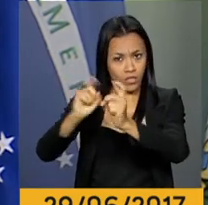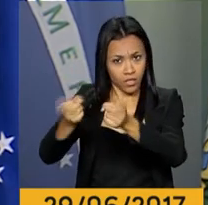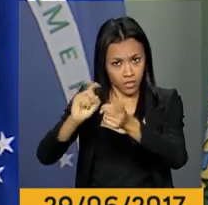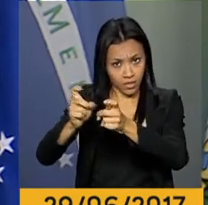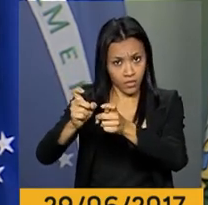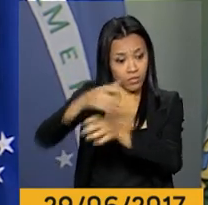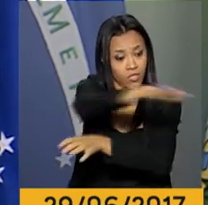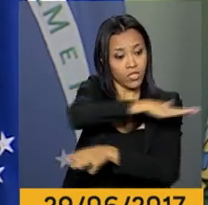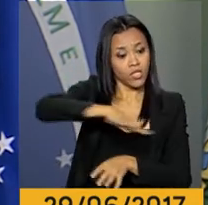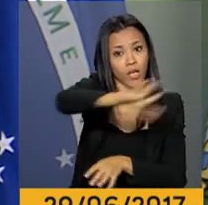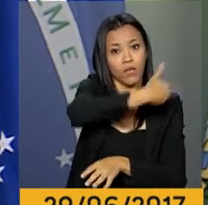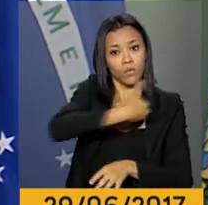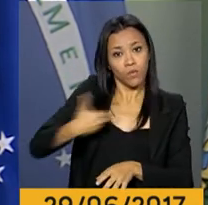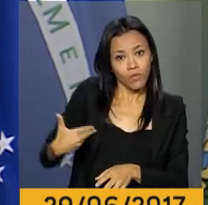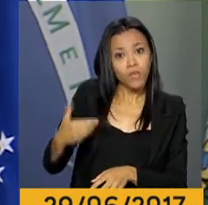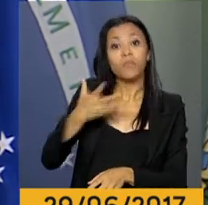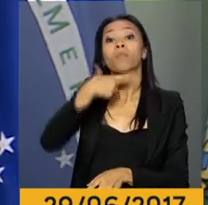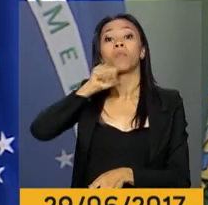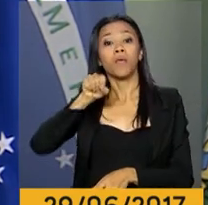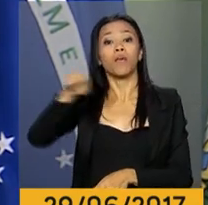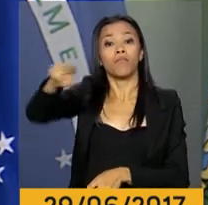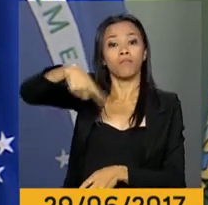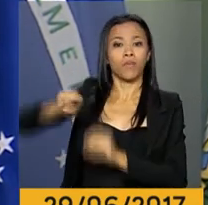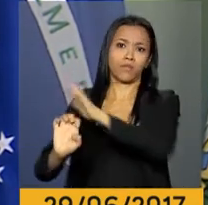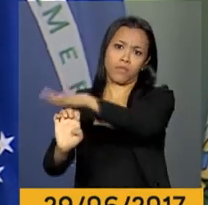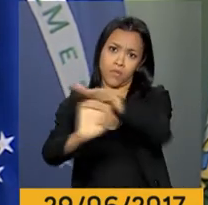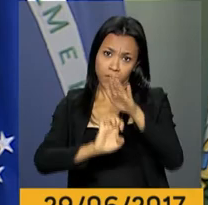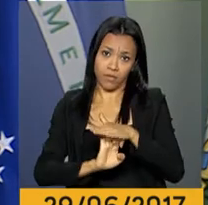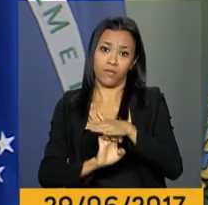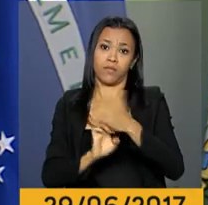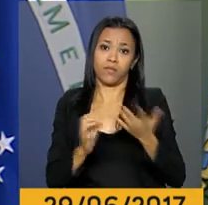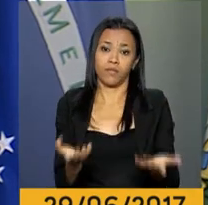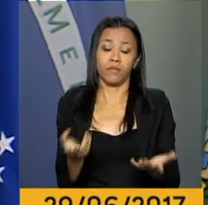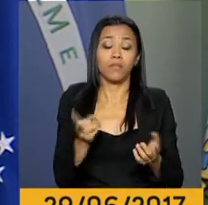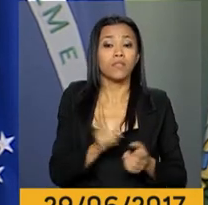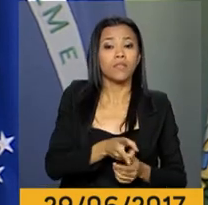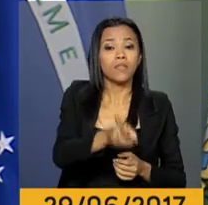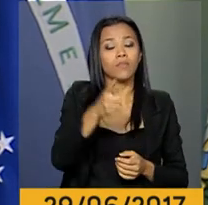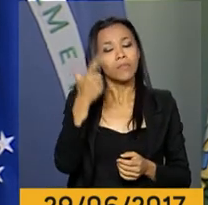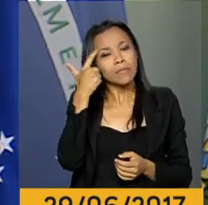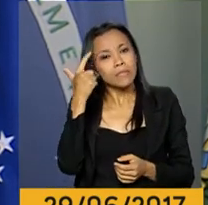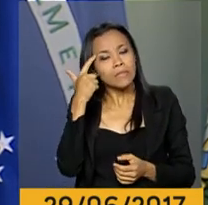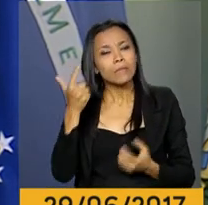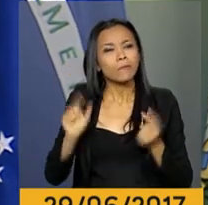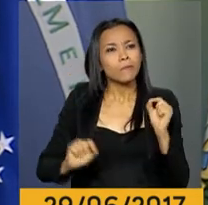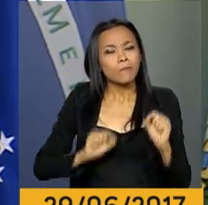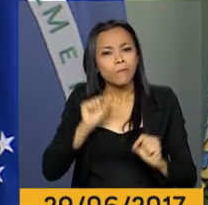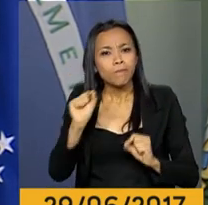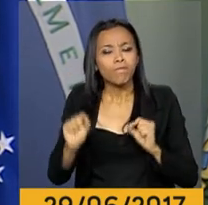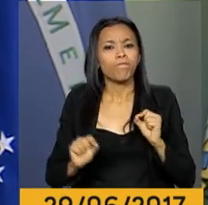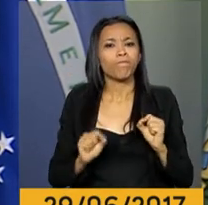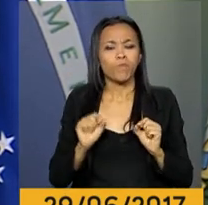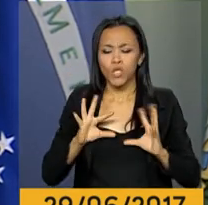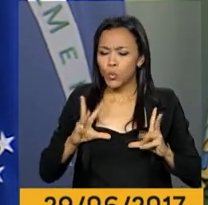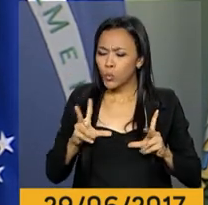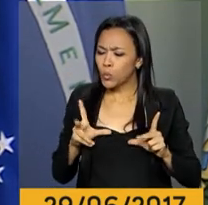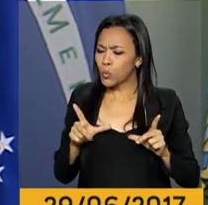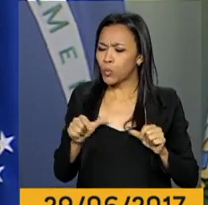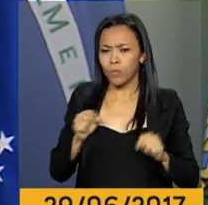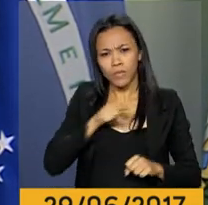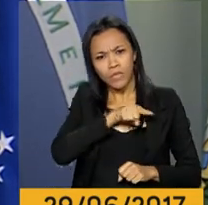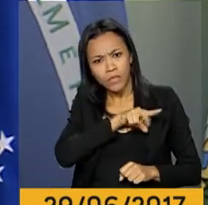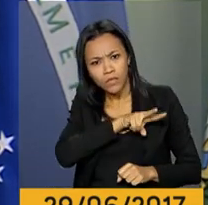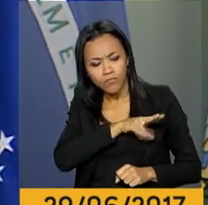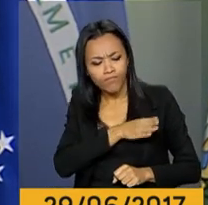sequência administrativa convém que nós tenhamos sempre na nossa mente para verificar que isso tá ligado também